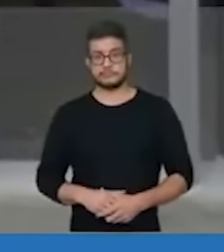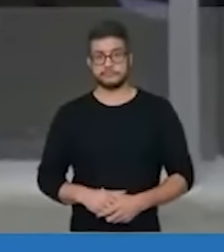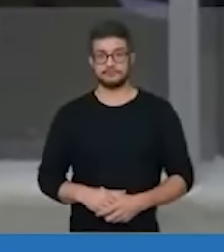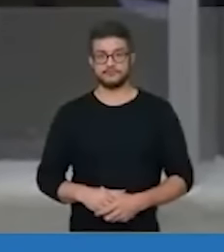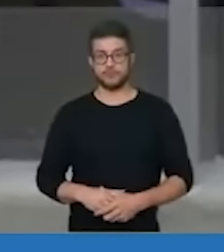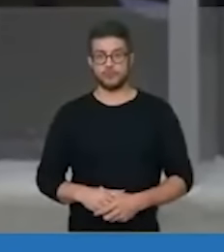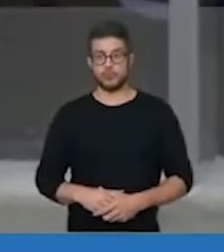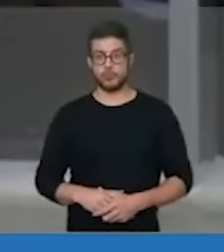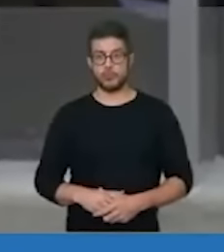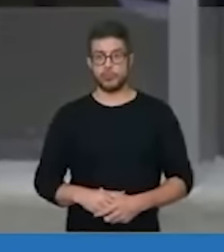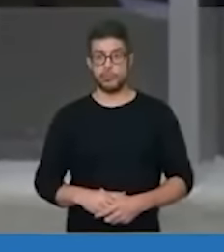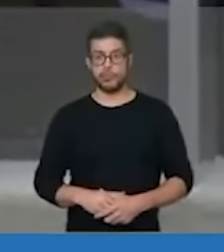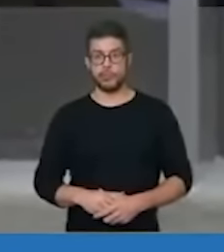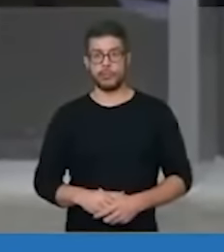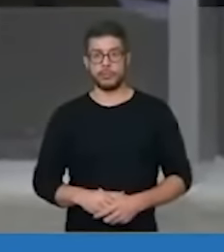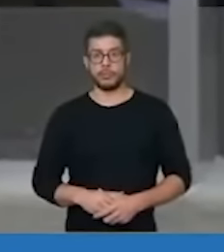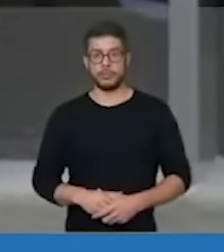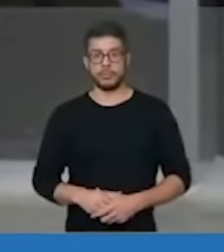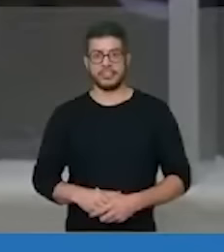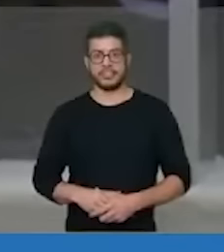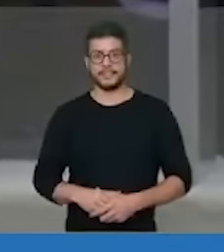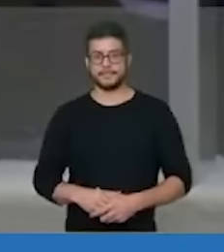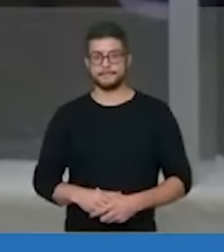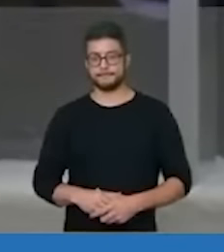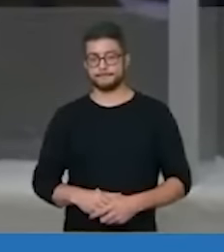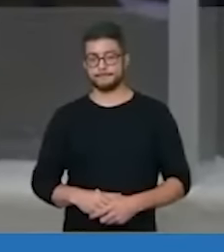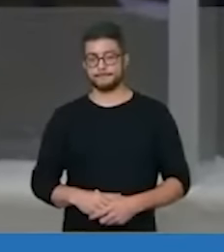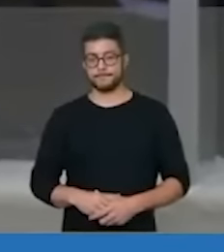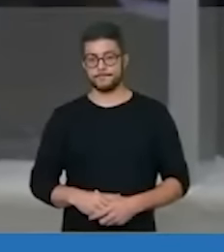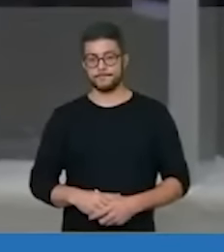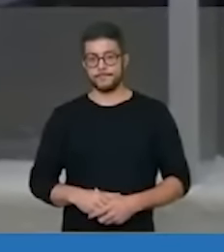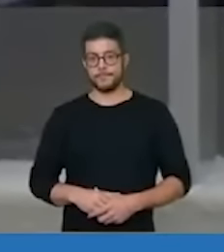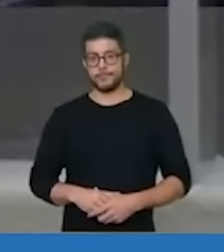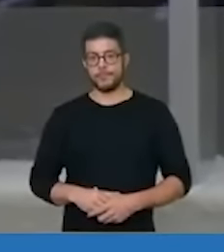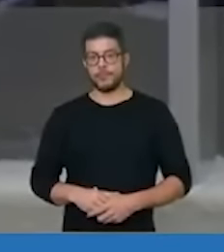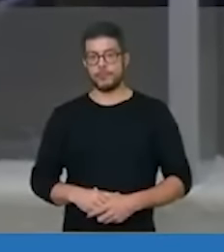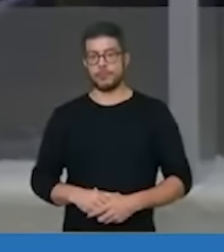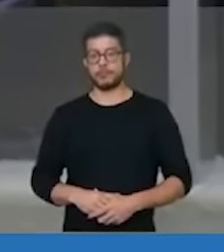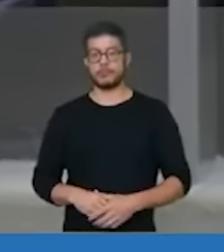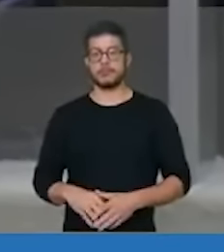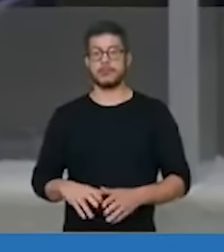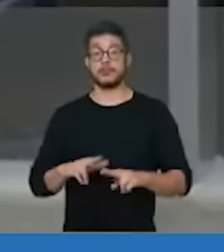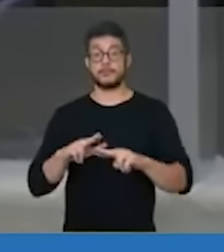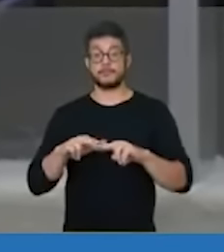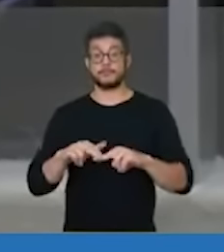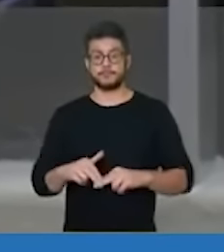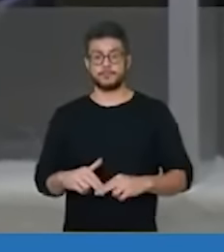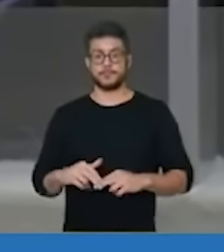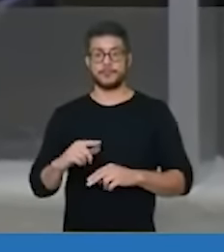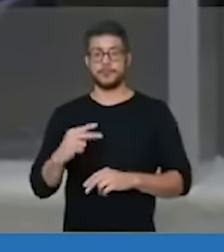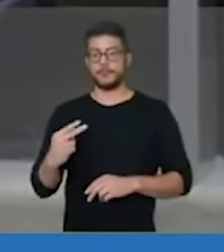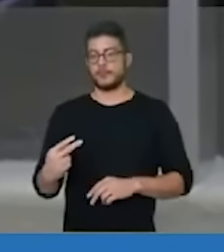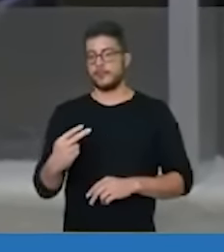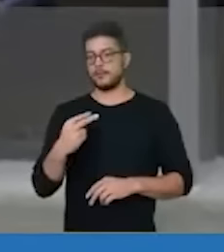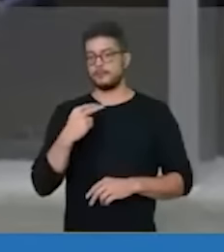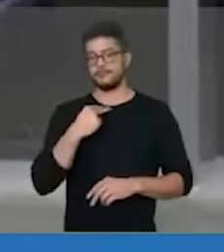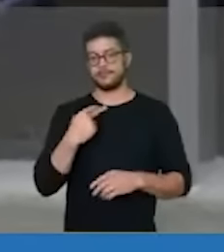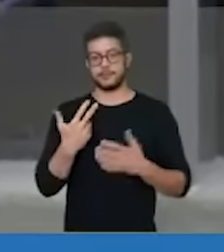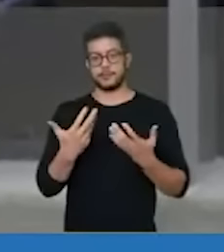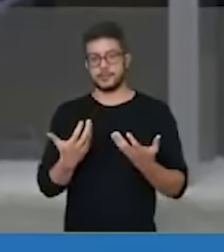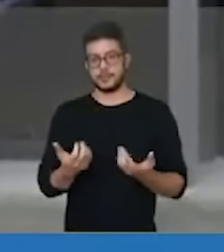dentro do sistema jurídico brasileiro. E é por isso que nós não podemos aceitar